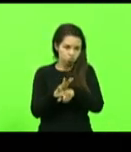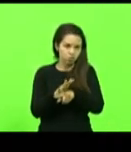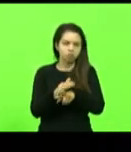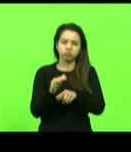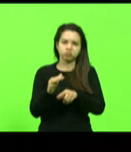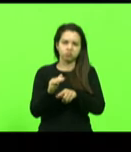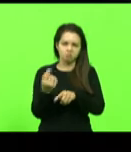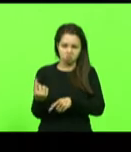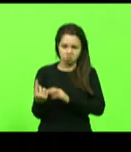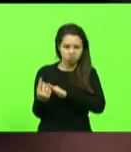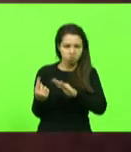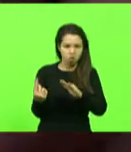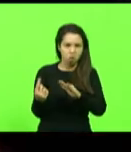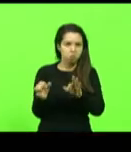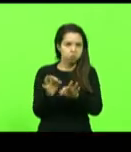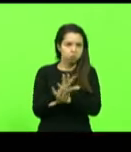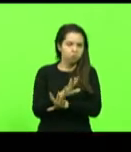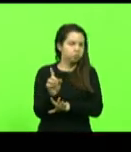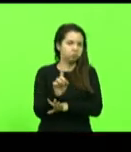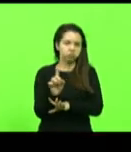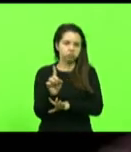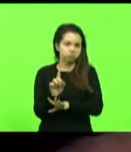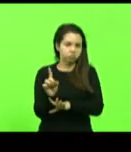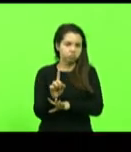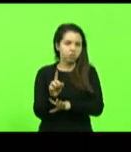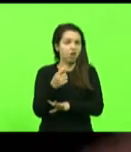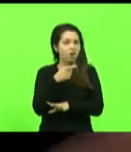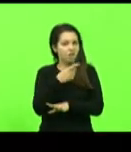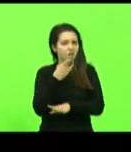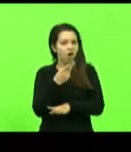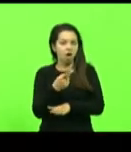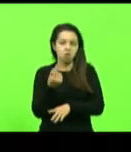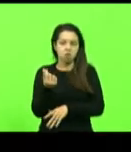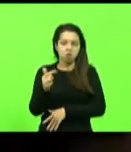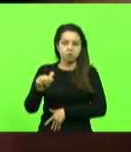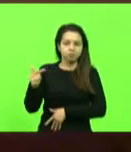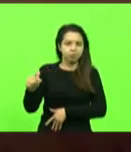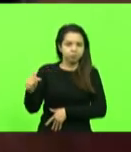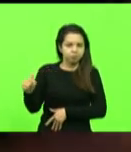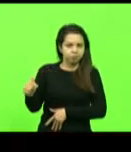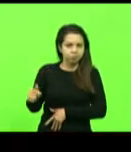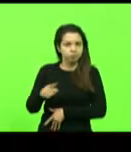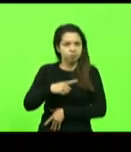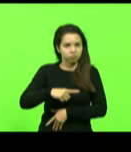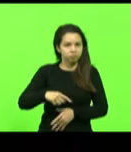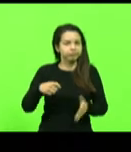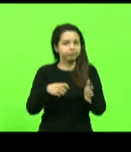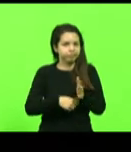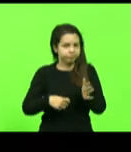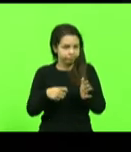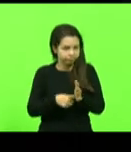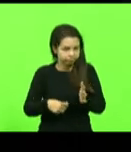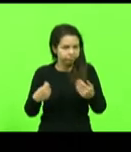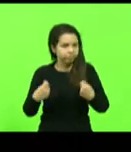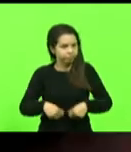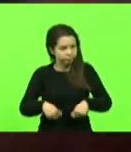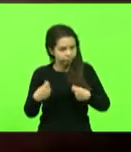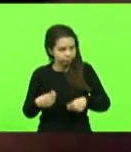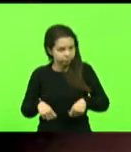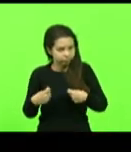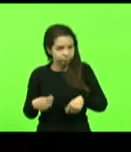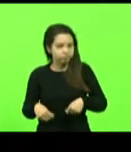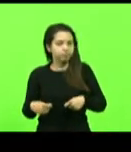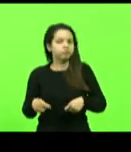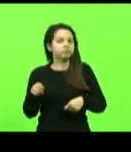tem dinheiro, não tem recurso. A gente vai ter que brigar feio para fazer funcionar o sistema.